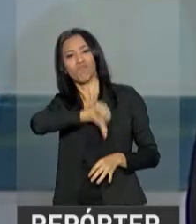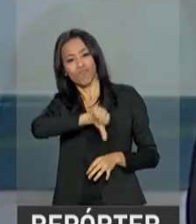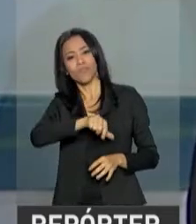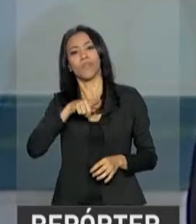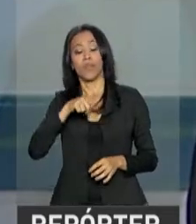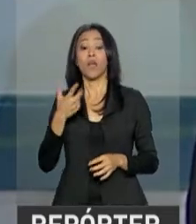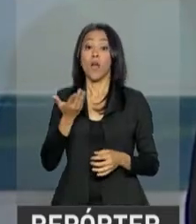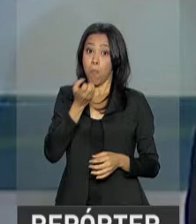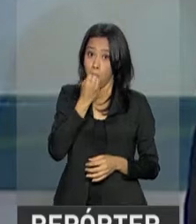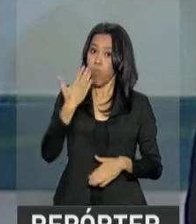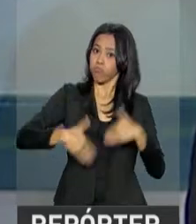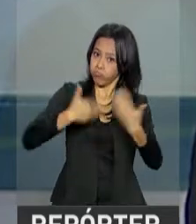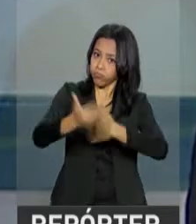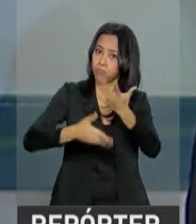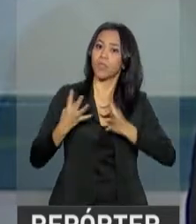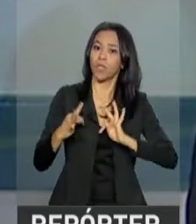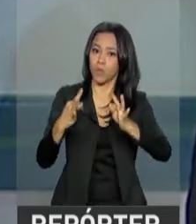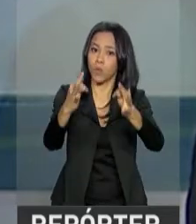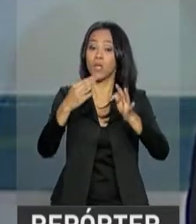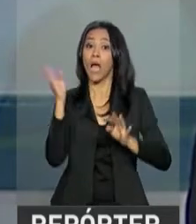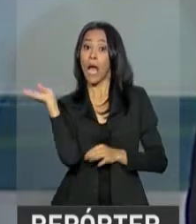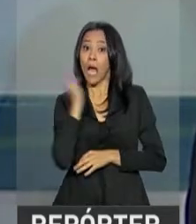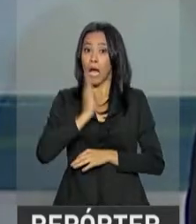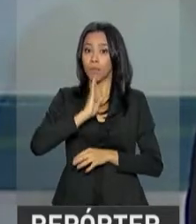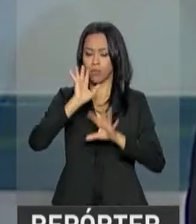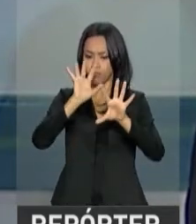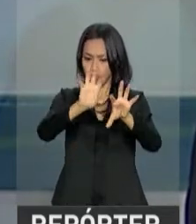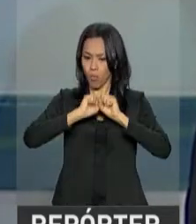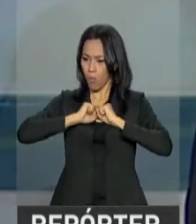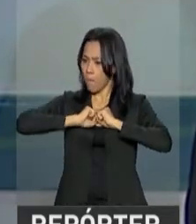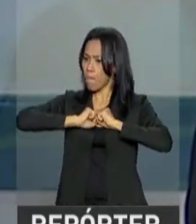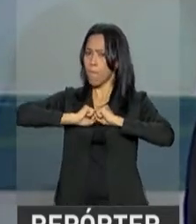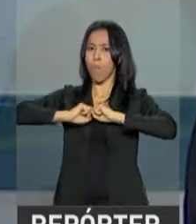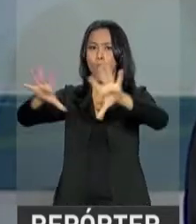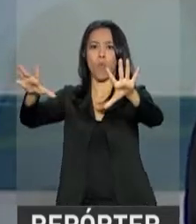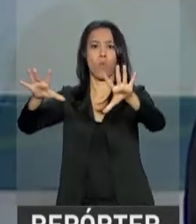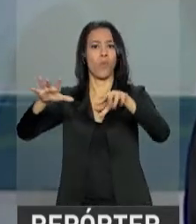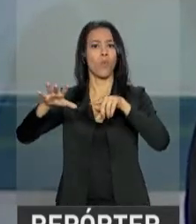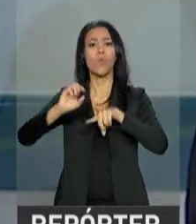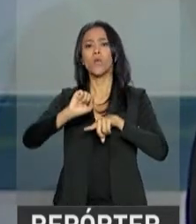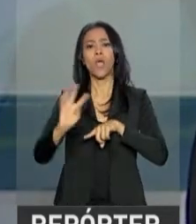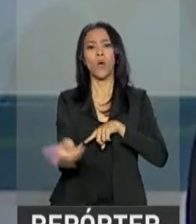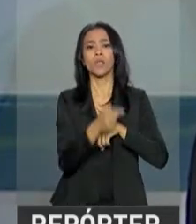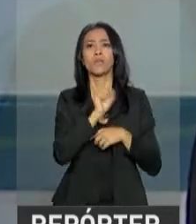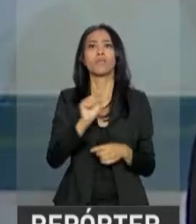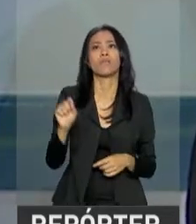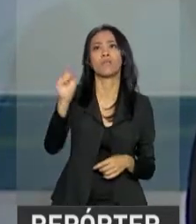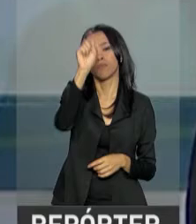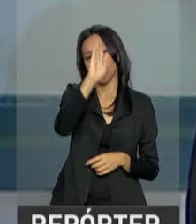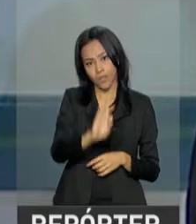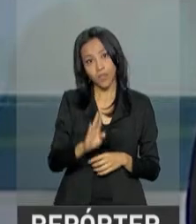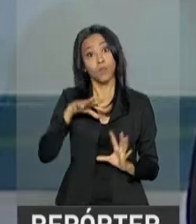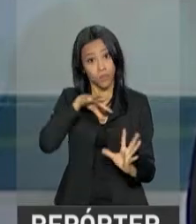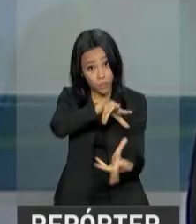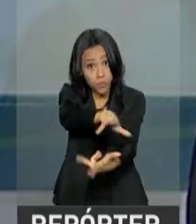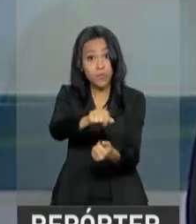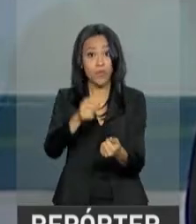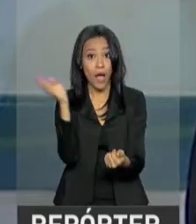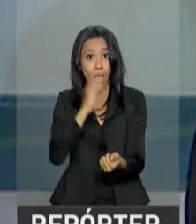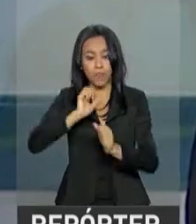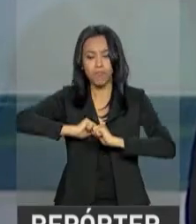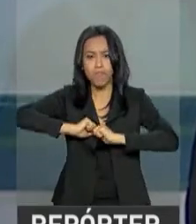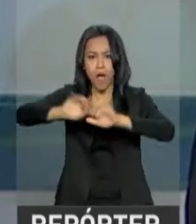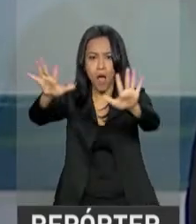é difundir muito mais rápida e amplamente tudo aquilo que acontece no país e no mundo